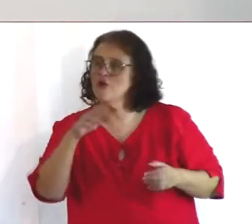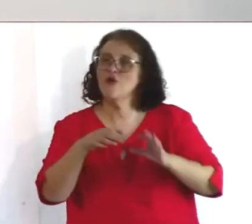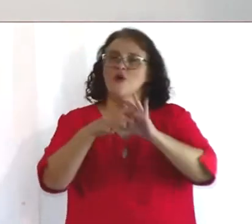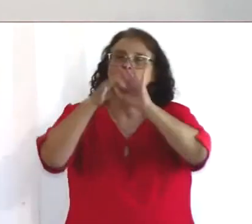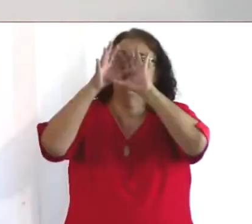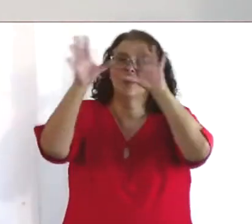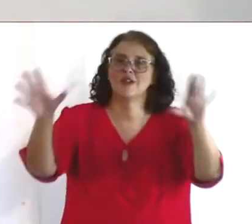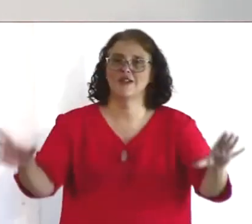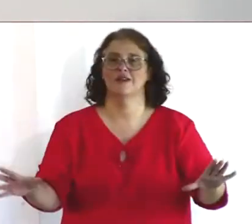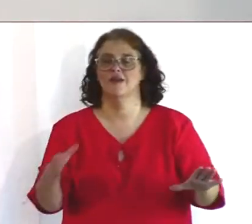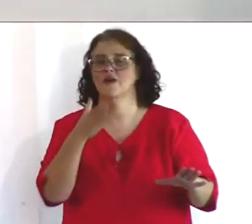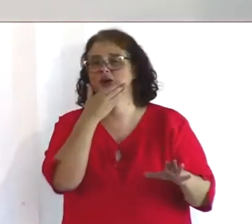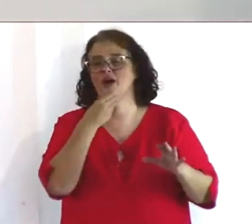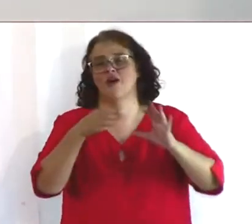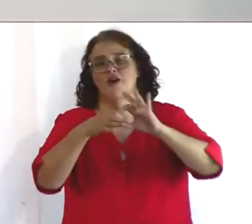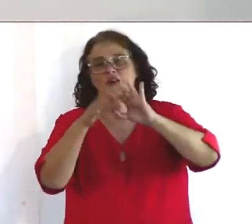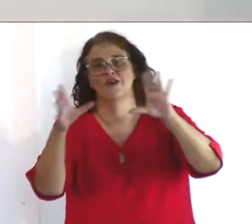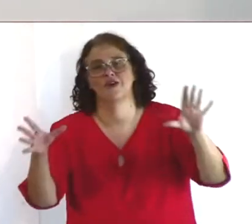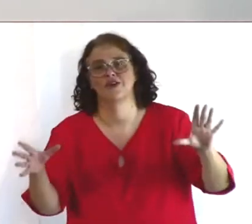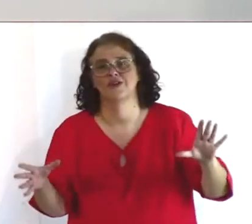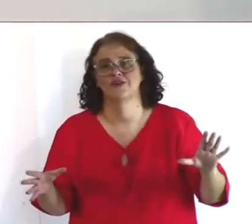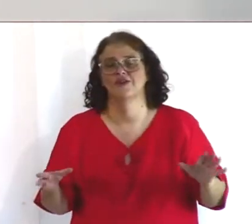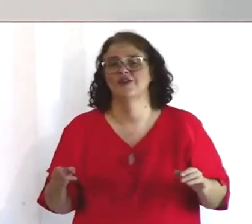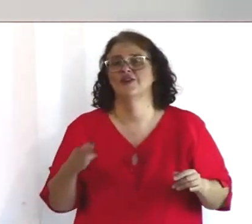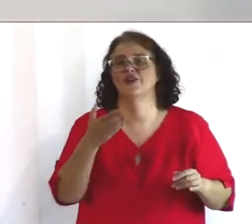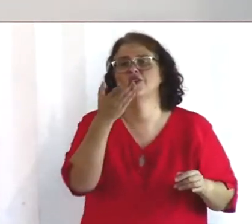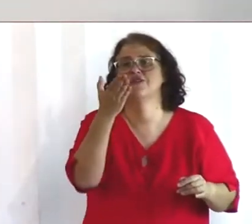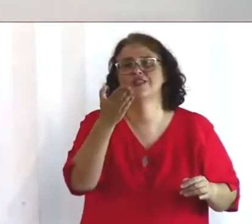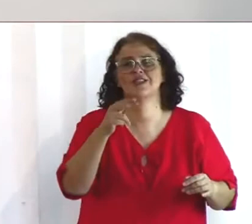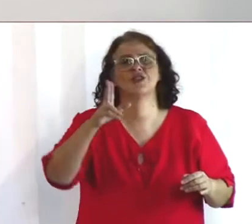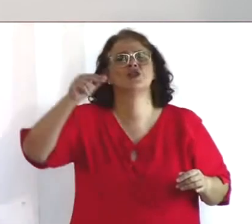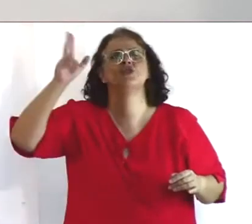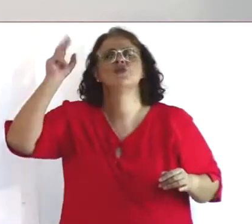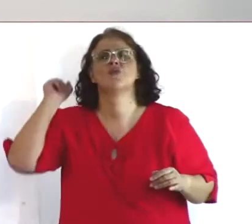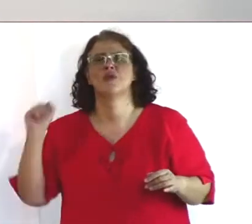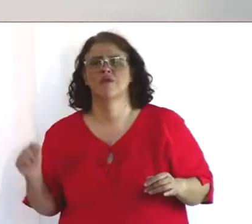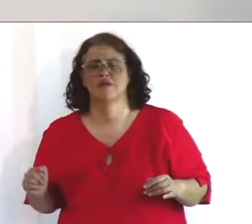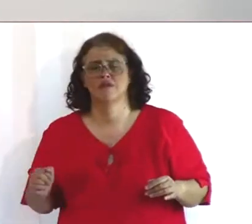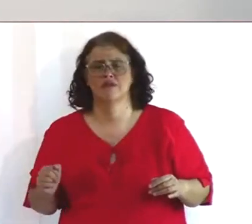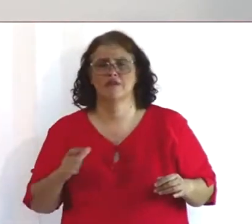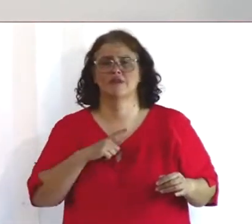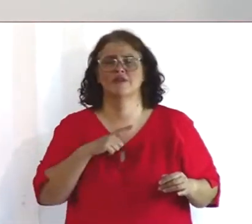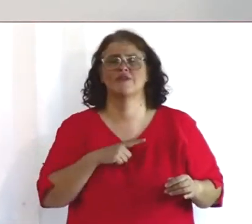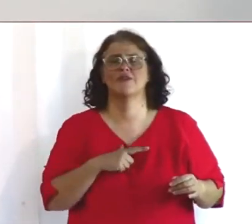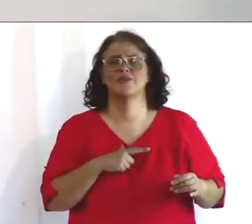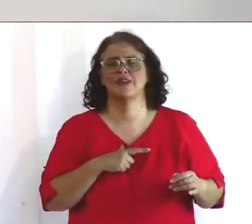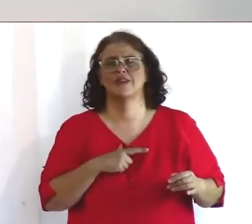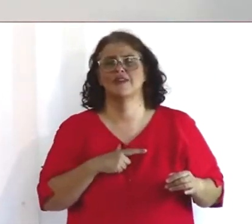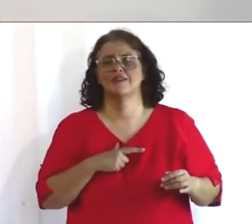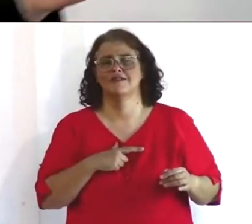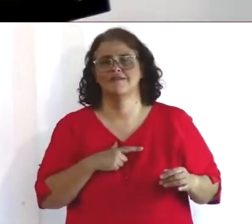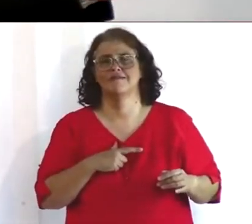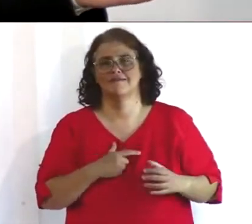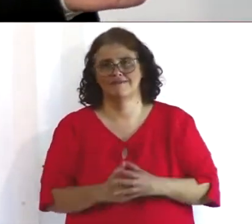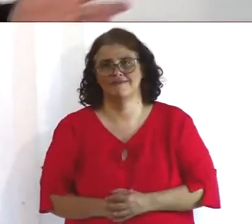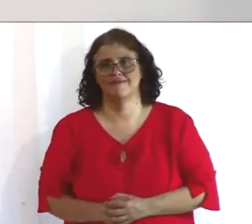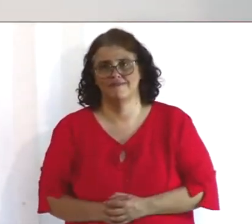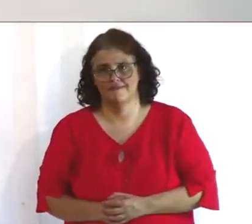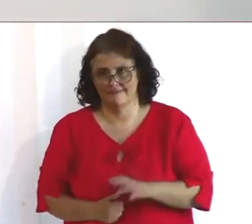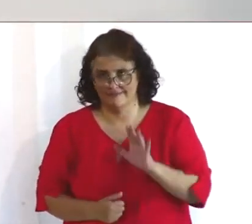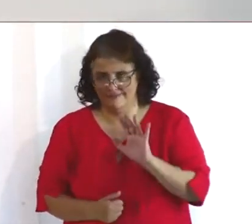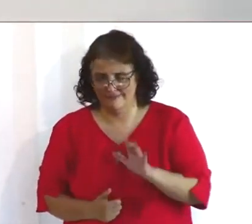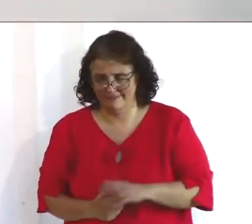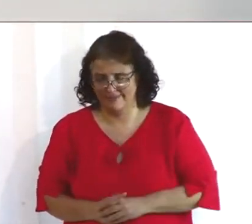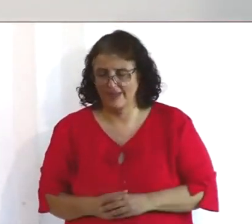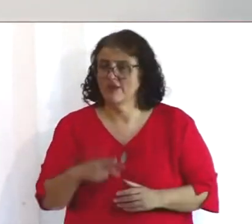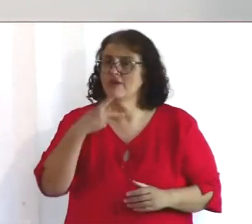trevas. Satanás jamais alcançará vantagem a ponto de dominá-los. Jamais, jamais. Mas deixa eu falar aos